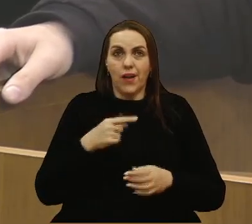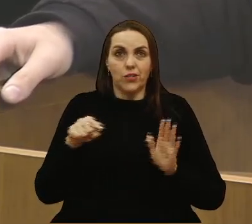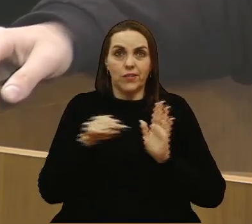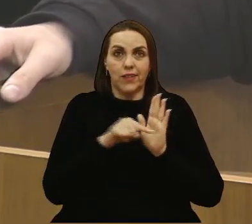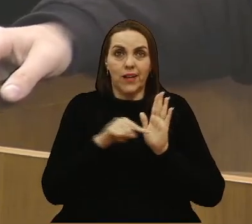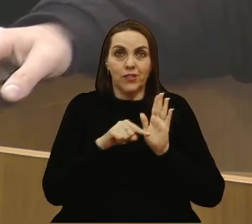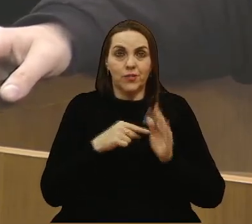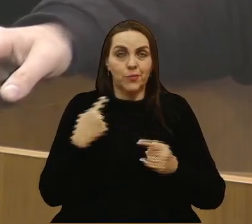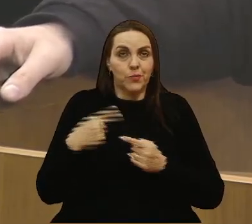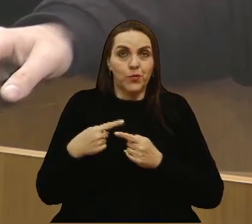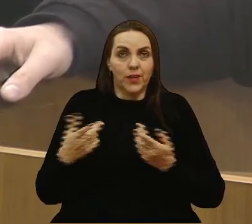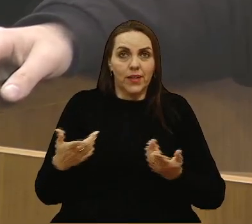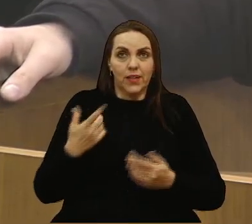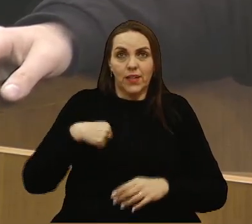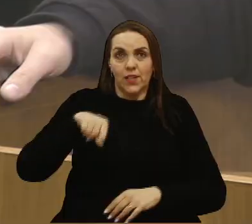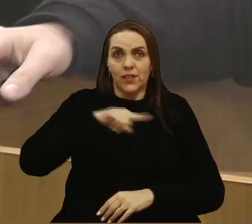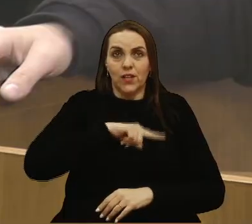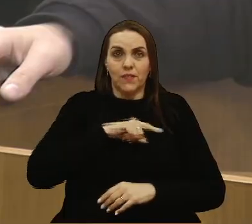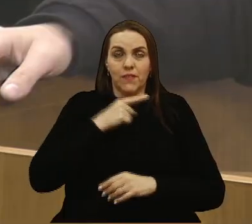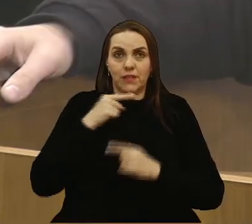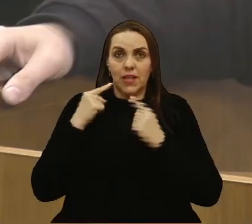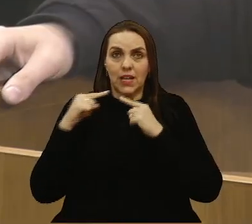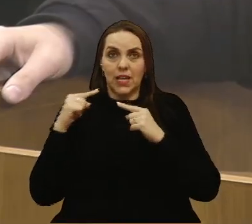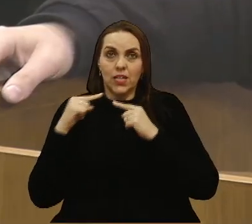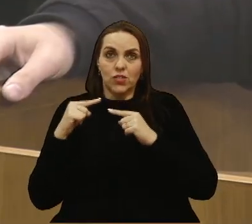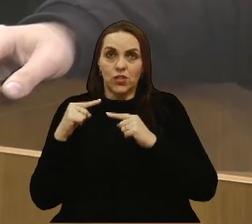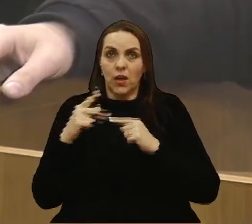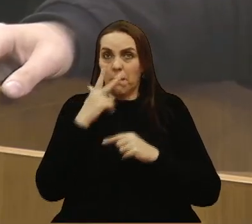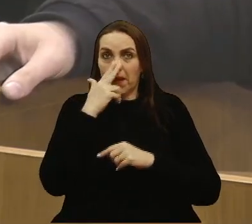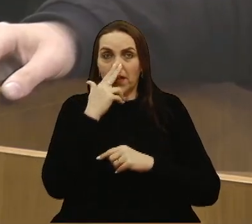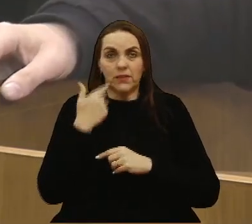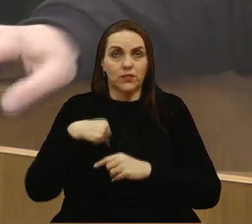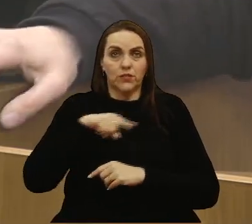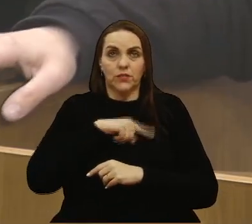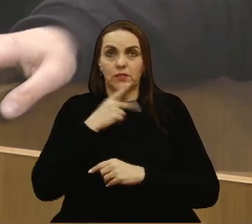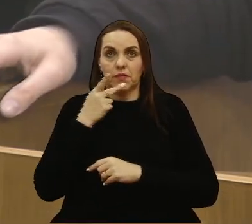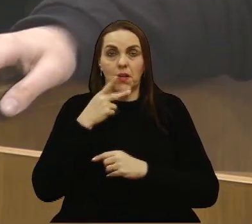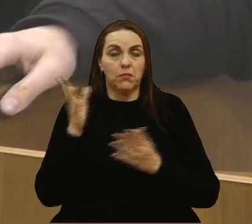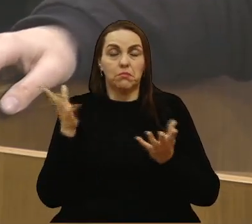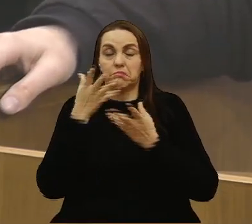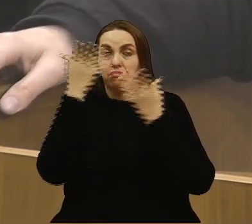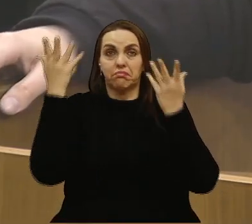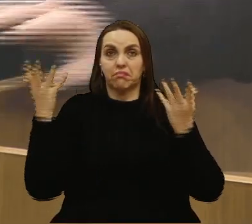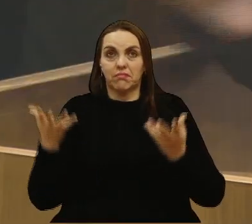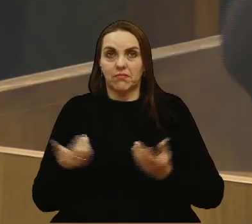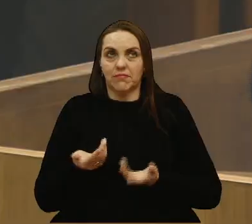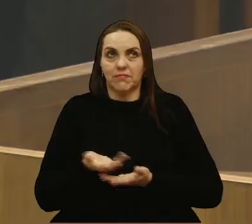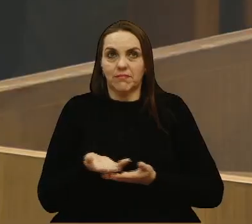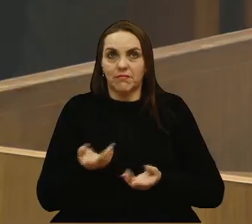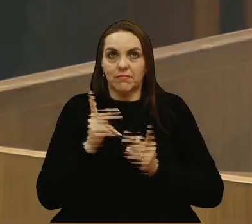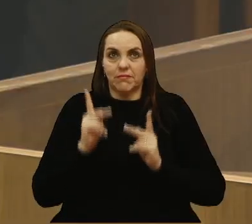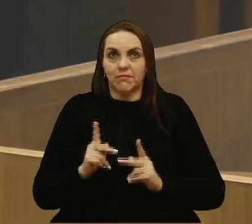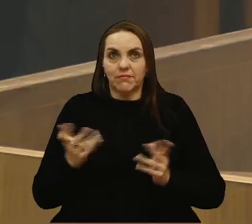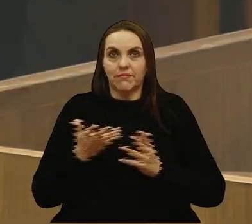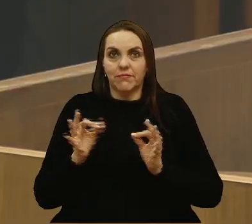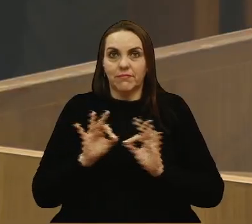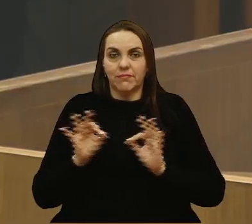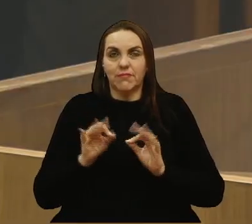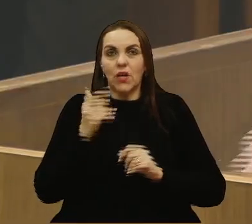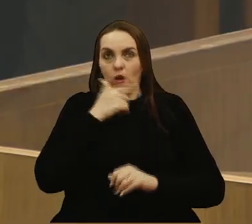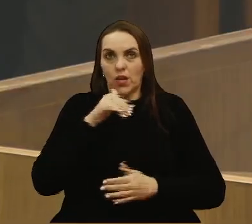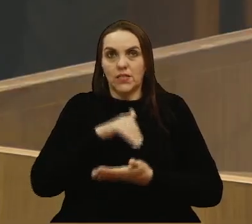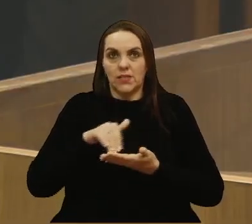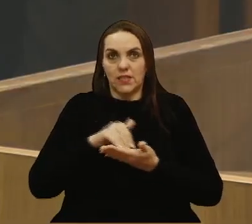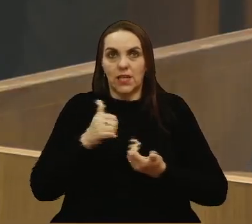negativo, porque a gente fica aqui fazendo a crítica e parece que nós estamos falando para o vento. E eu acho que a secretária